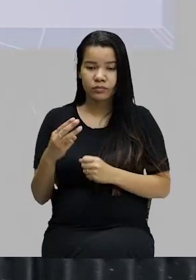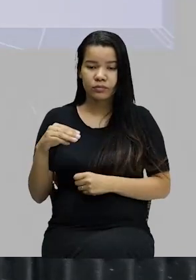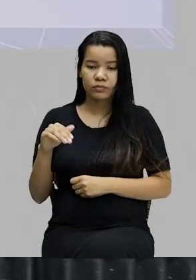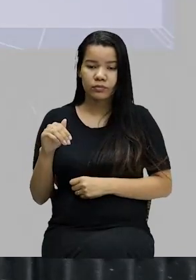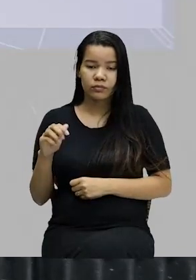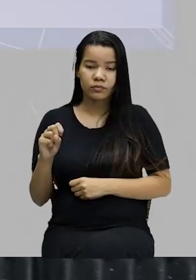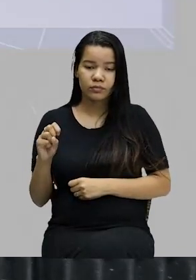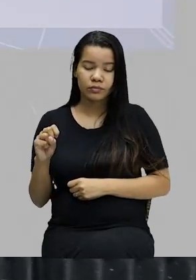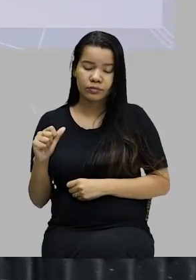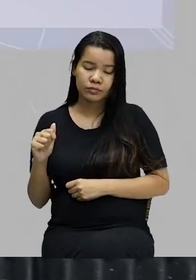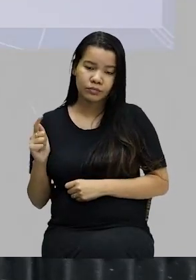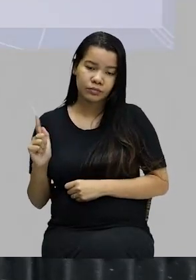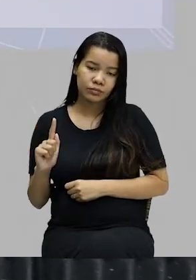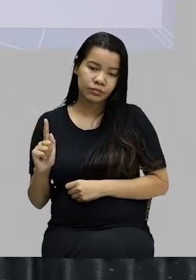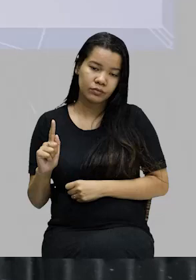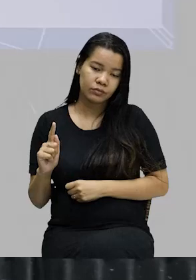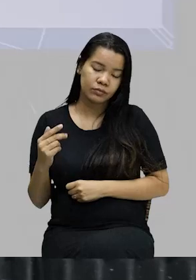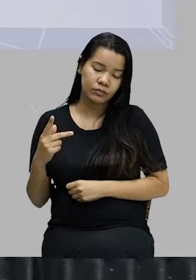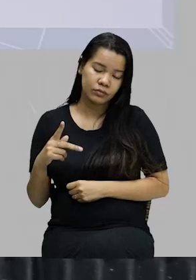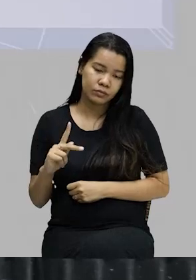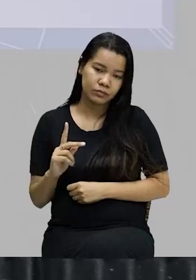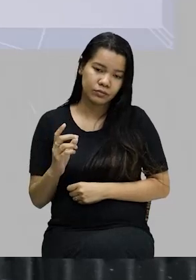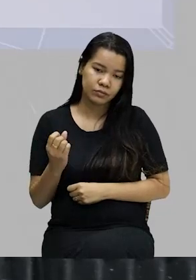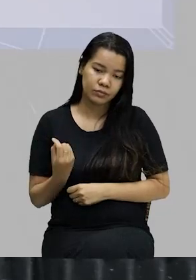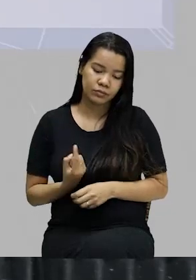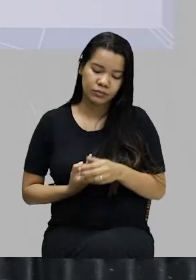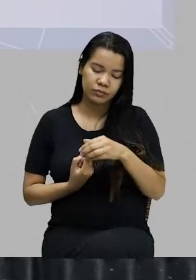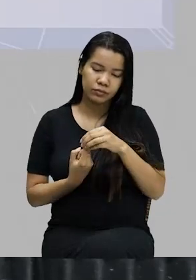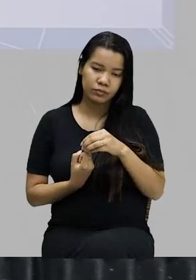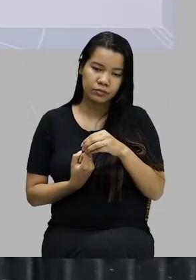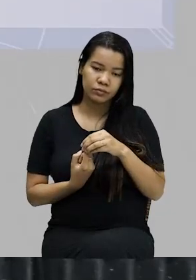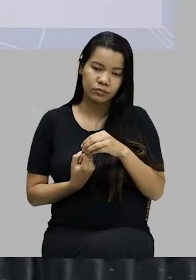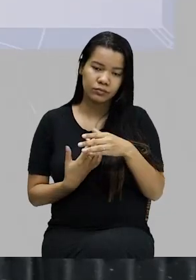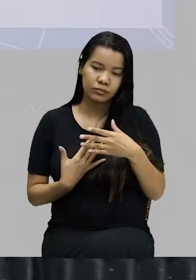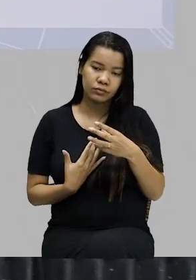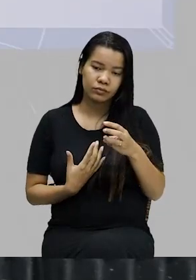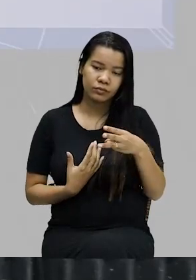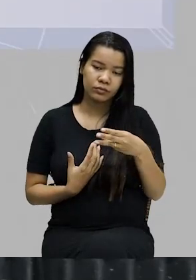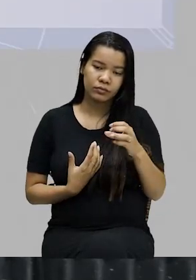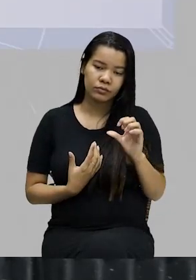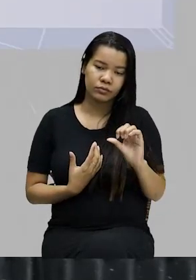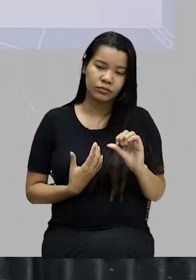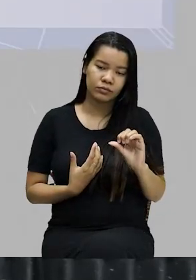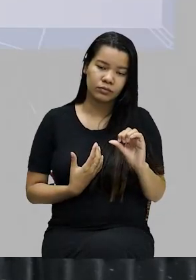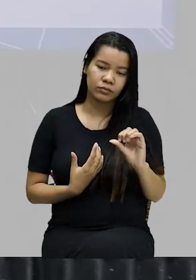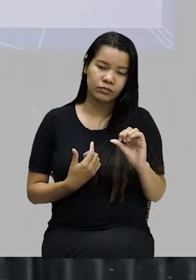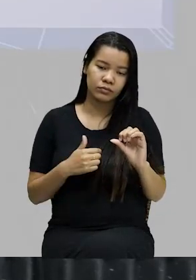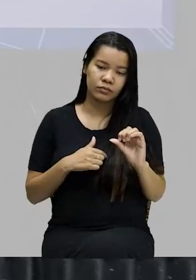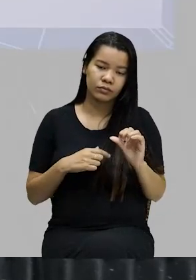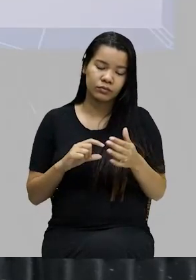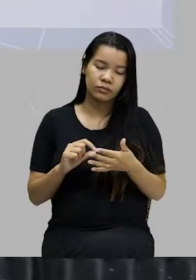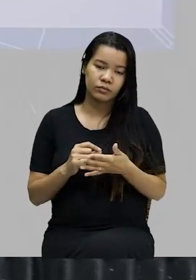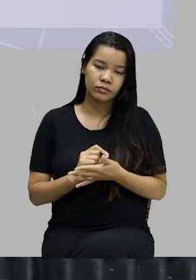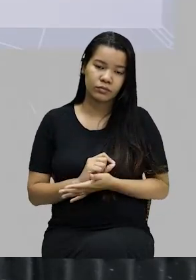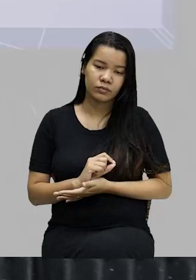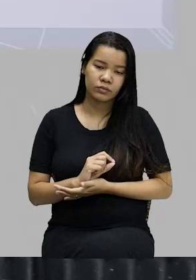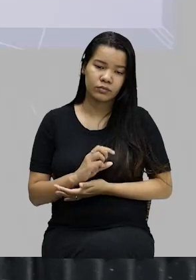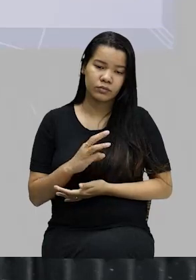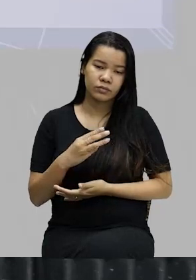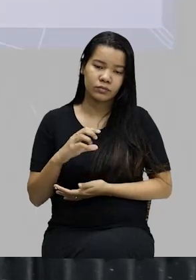gramas daquela unidade de massa atômica. Então, 39U eu vou escrever como